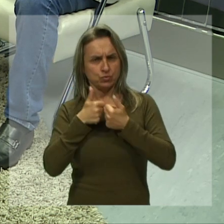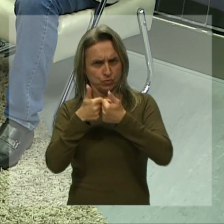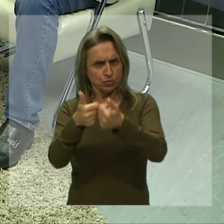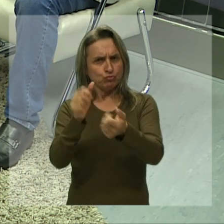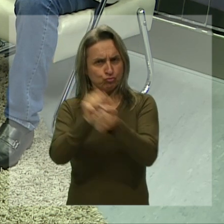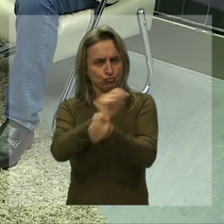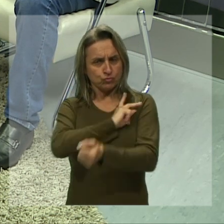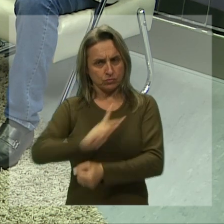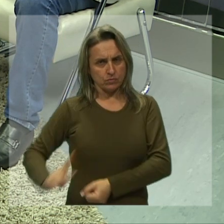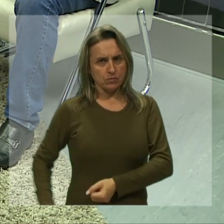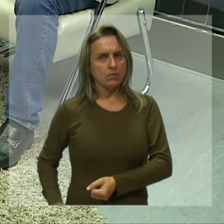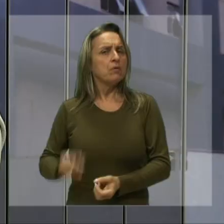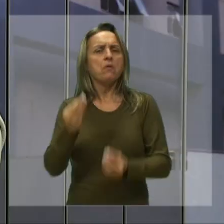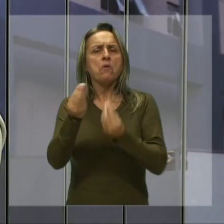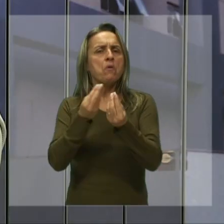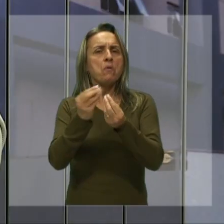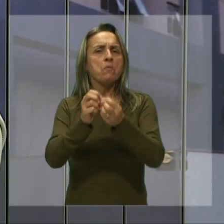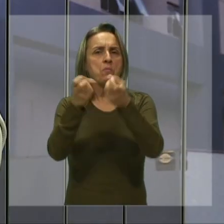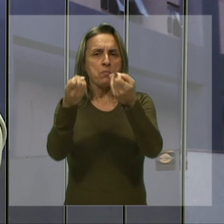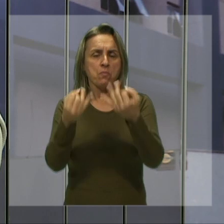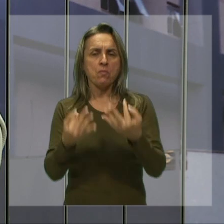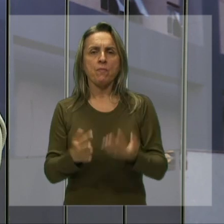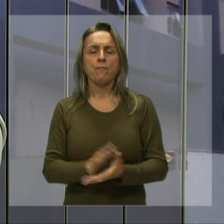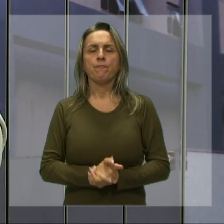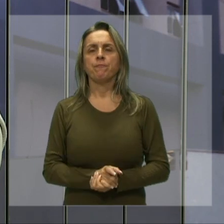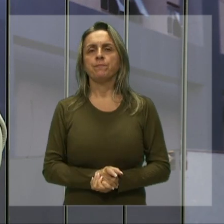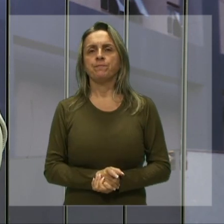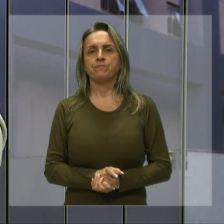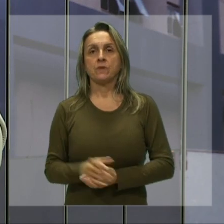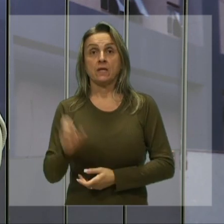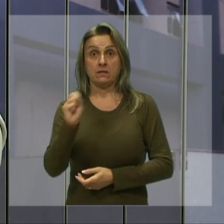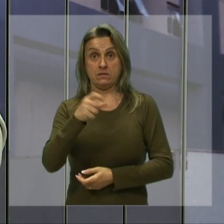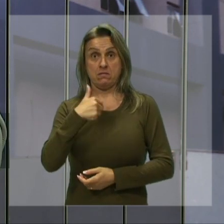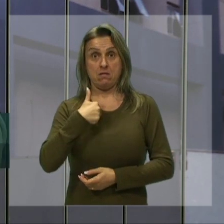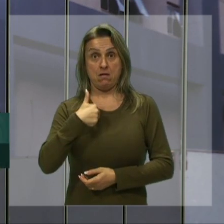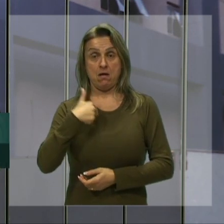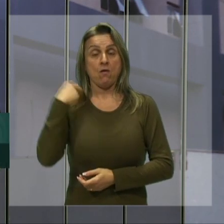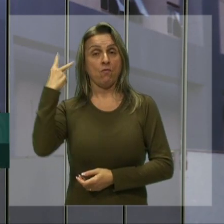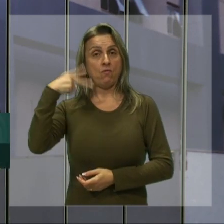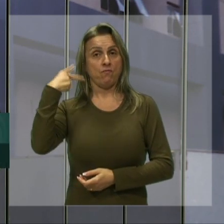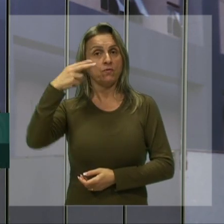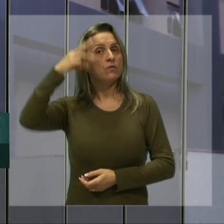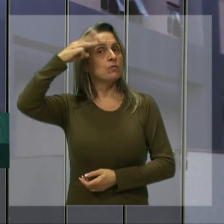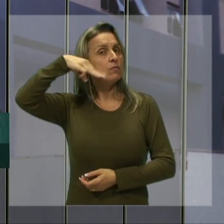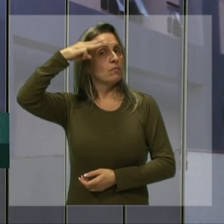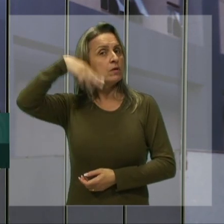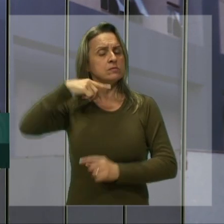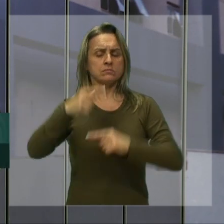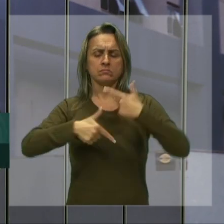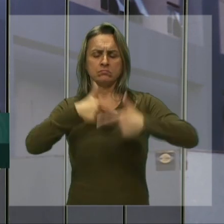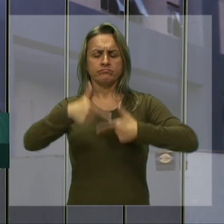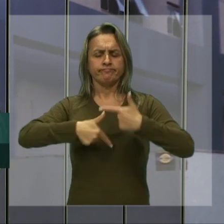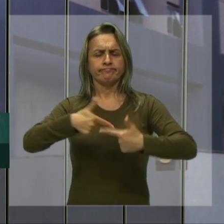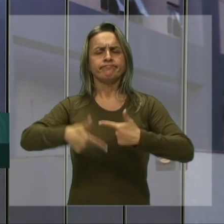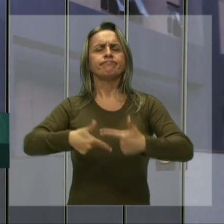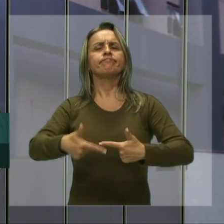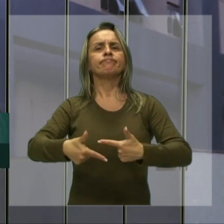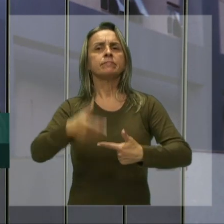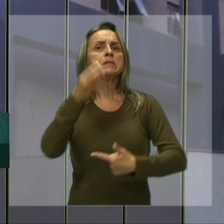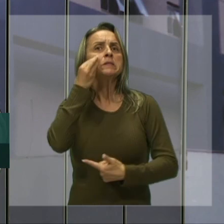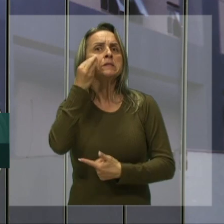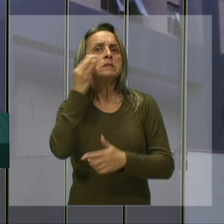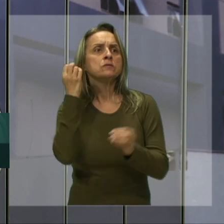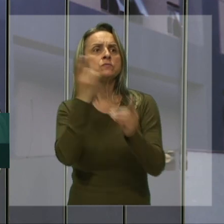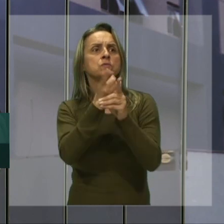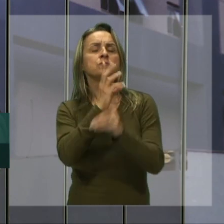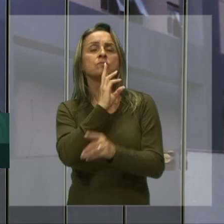casa essa situação. Sim, eu e o vereador Marcelo estamos trabalhando bastante nisso, tentando encontrar uma solução, mas eu te confesso que